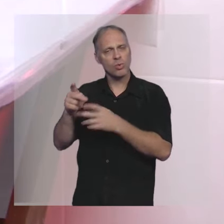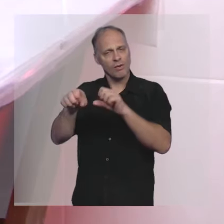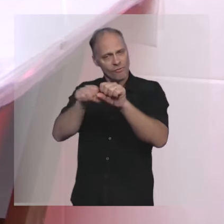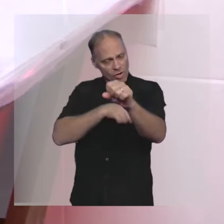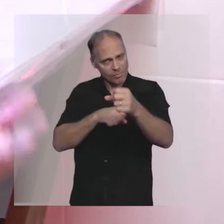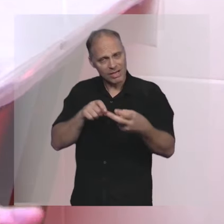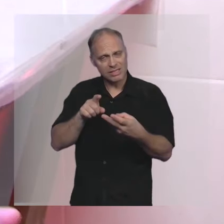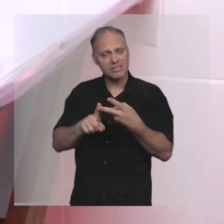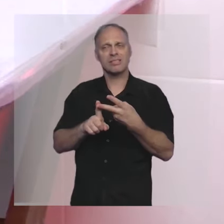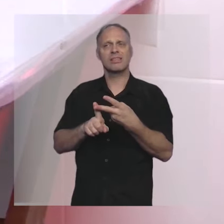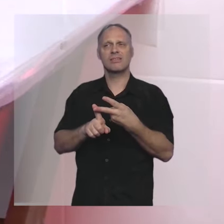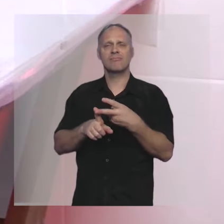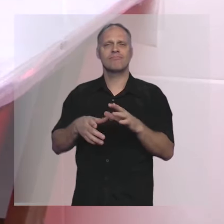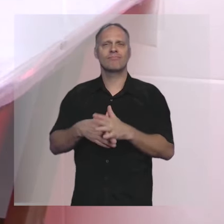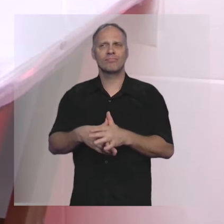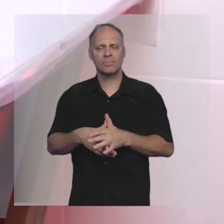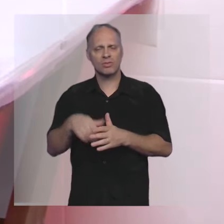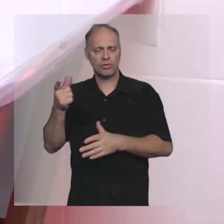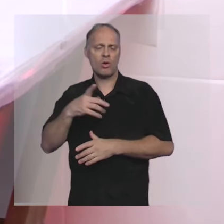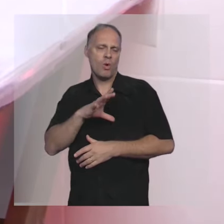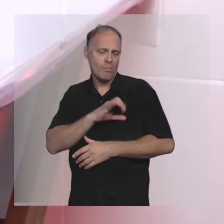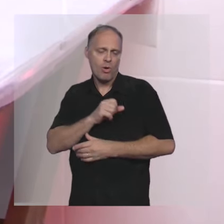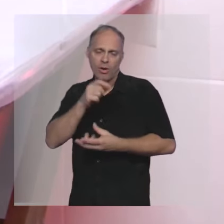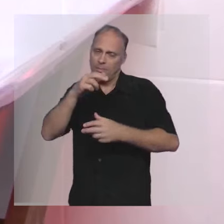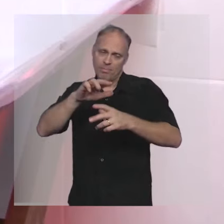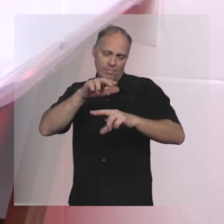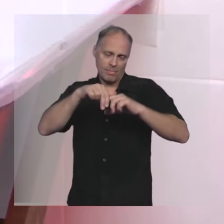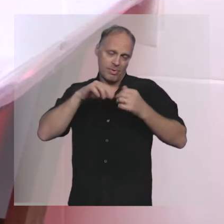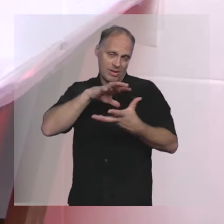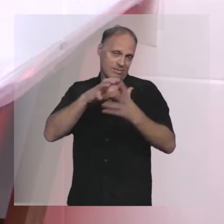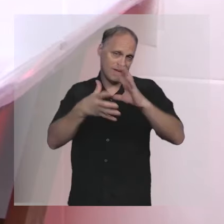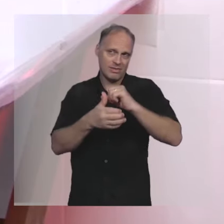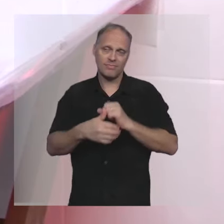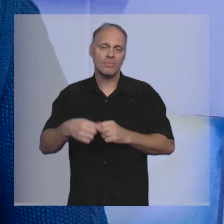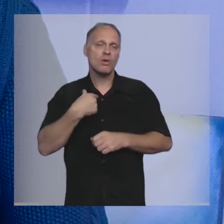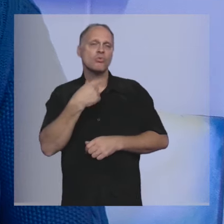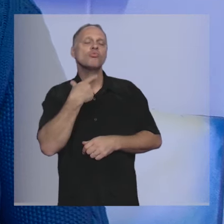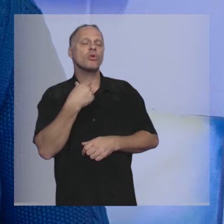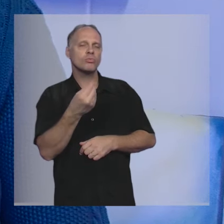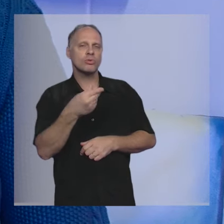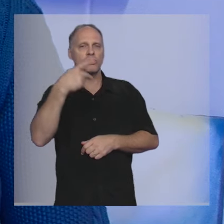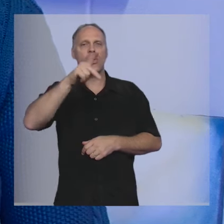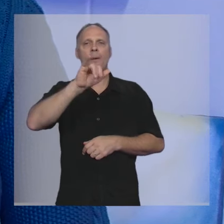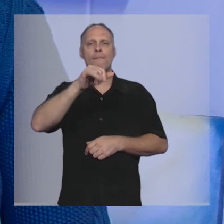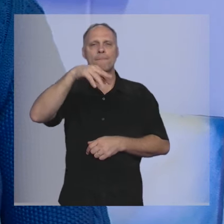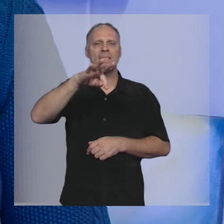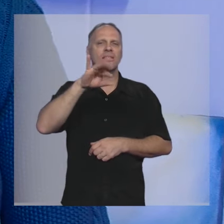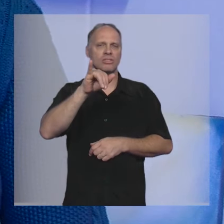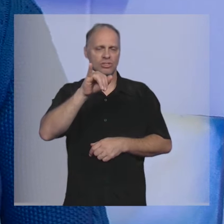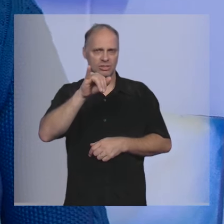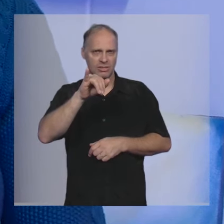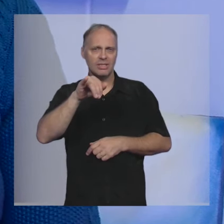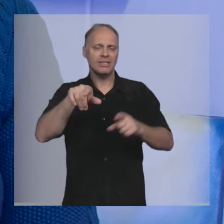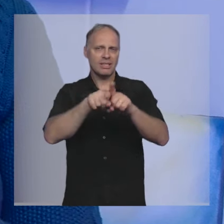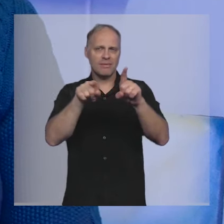sua formação, digamos. Olha, sua paixão pela arte. Eu gosto muito do Klimt.